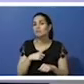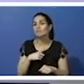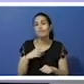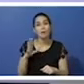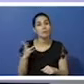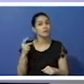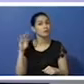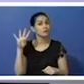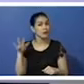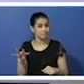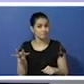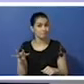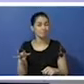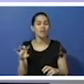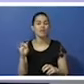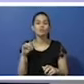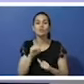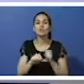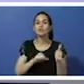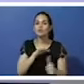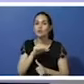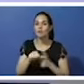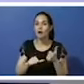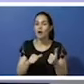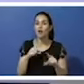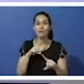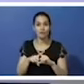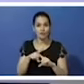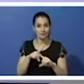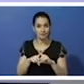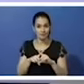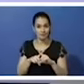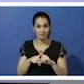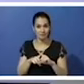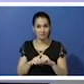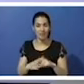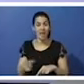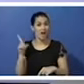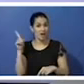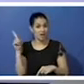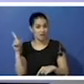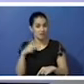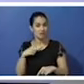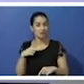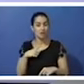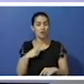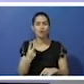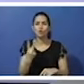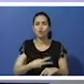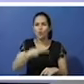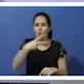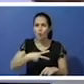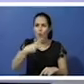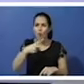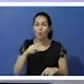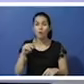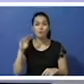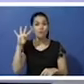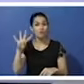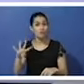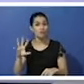Se eu consigo fatorar e transformar isso aqui numa conta de vezes. Como aqui são dois tipos de fatoração diferentes,